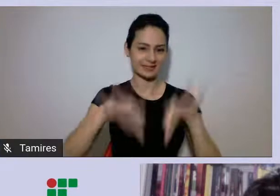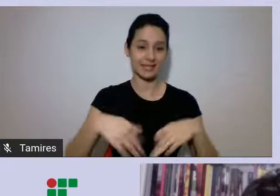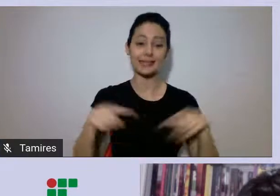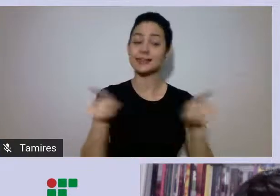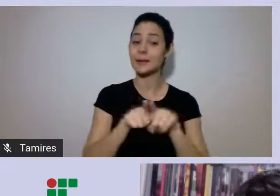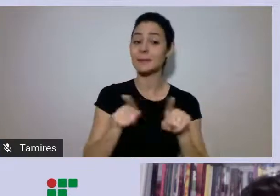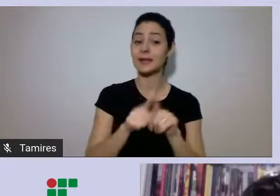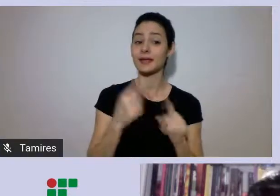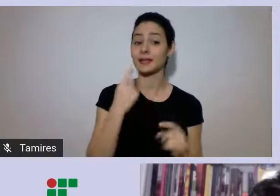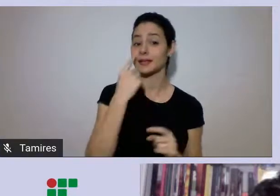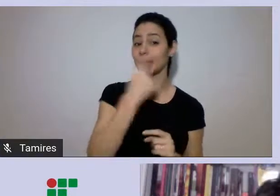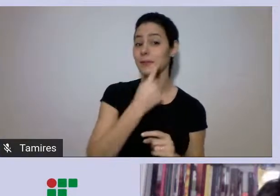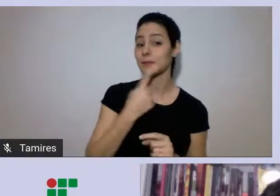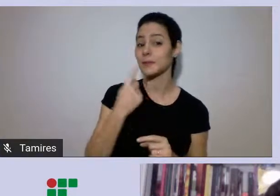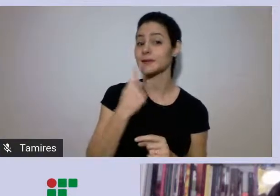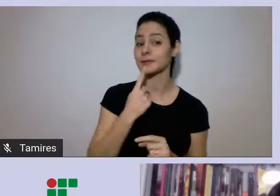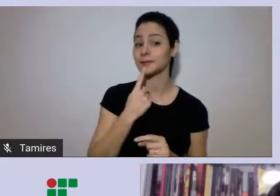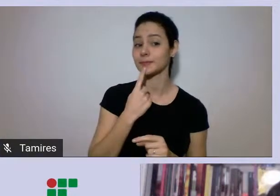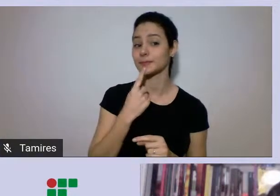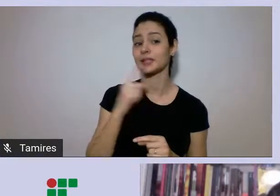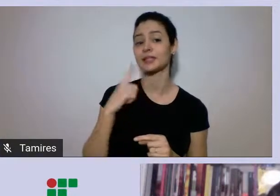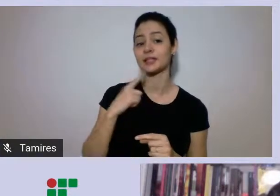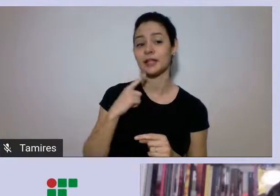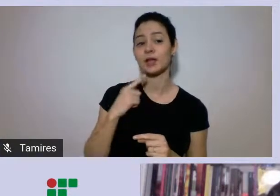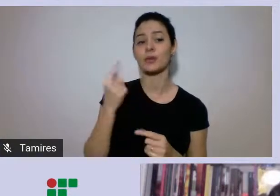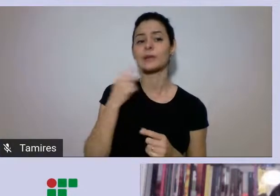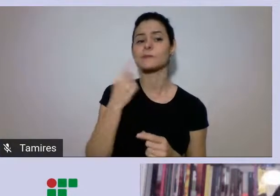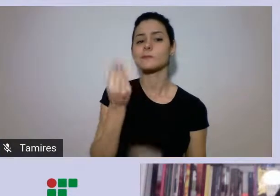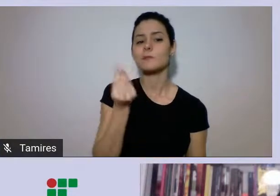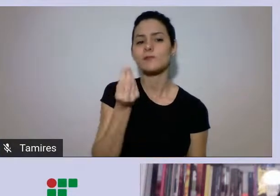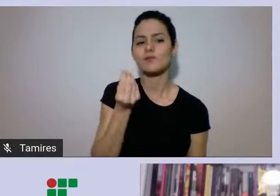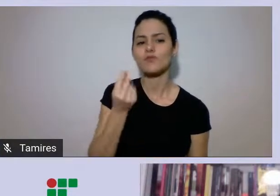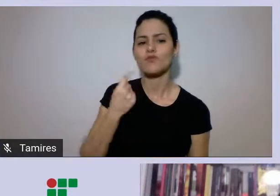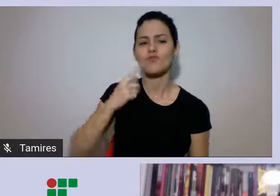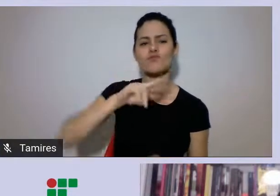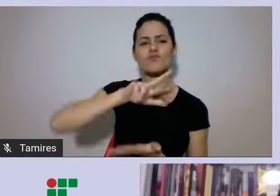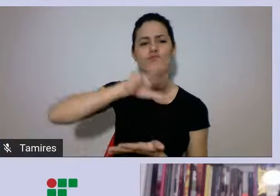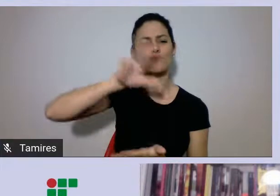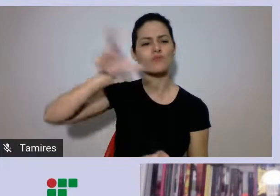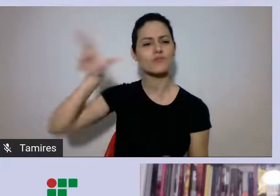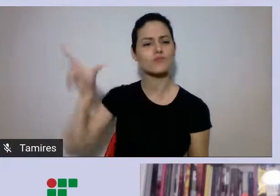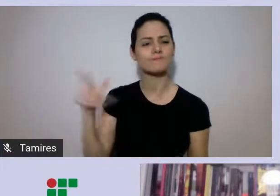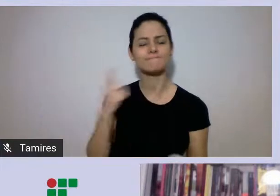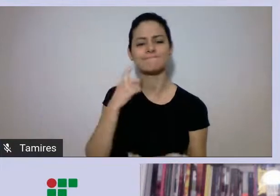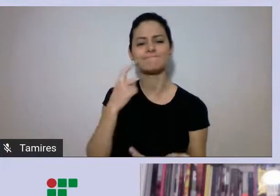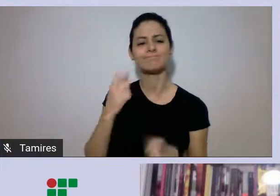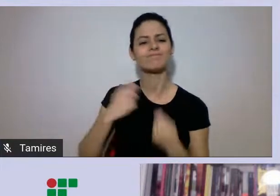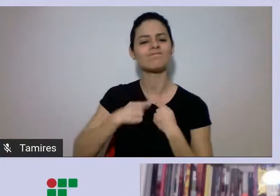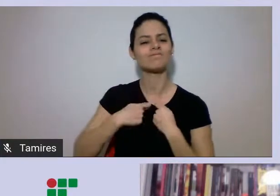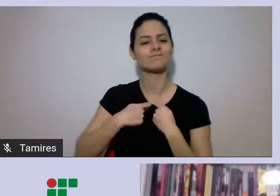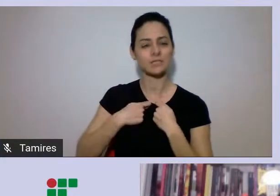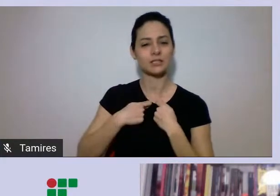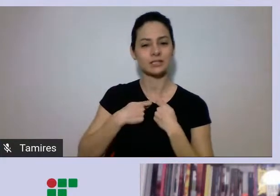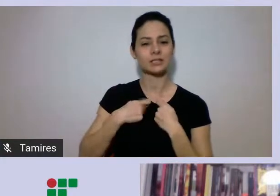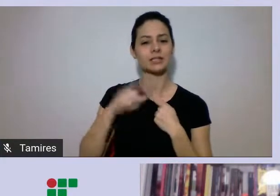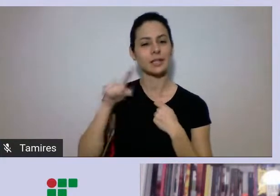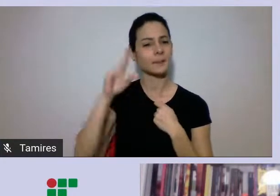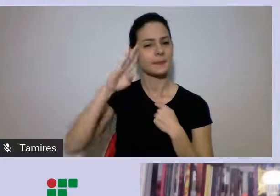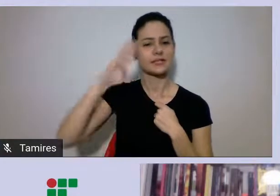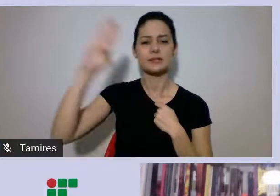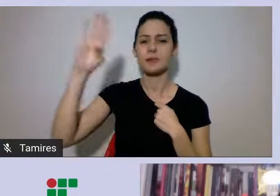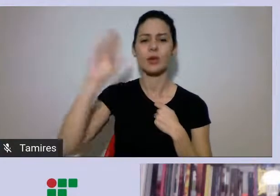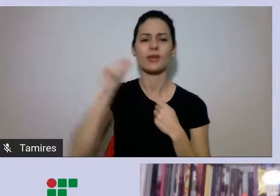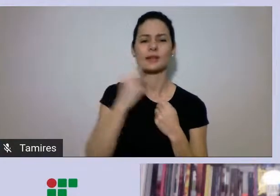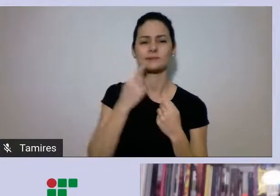pela boca que nos chega o universo dos sabores, sabores de sensação, né? Em que tem os principais como